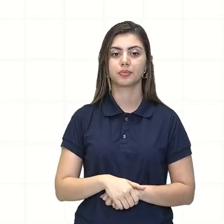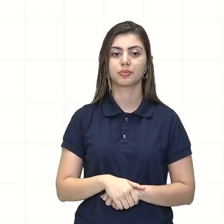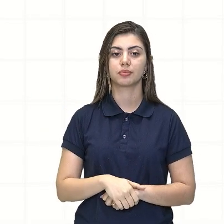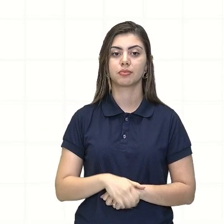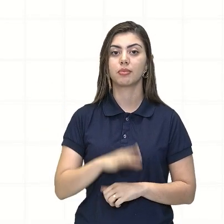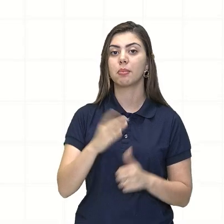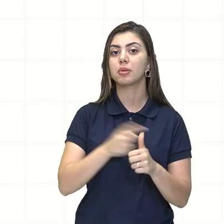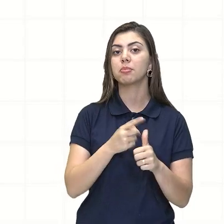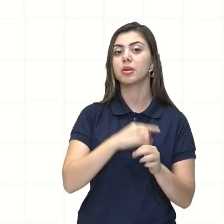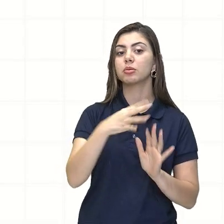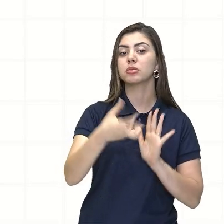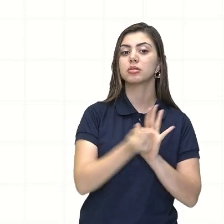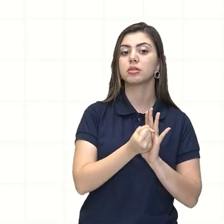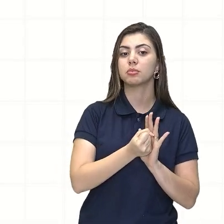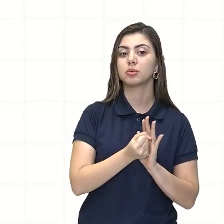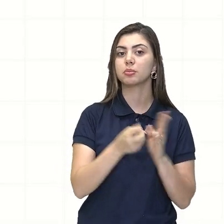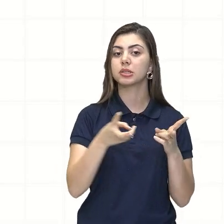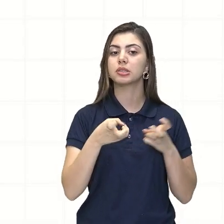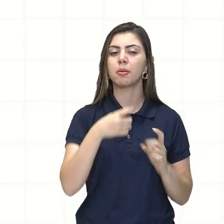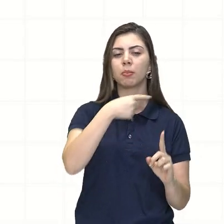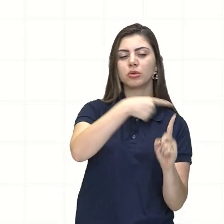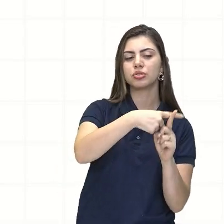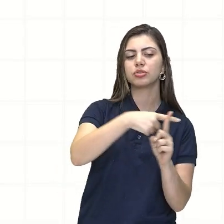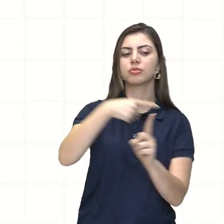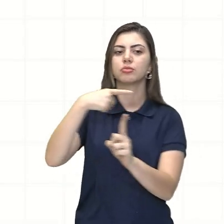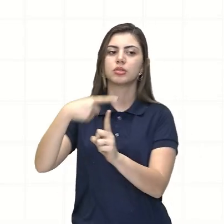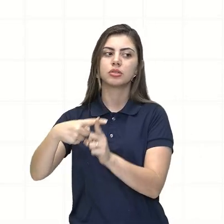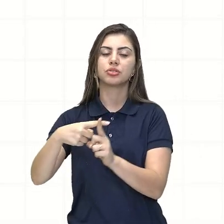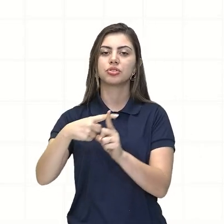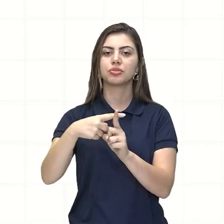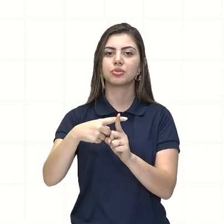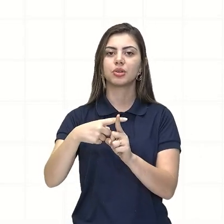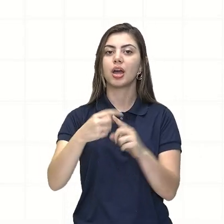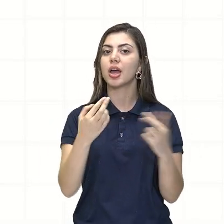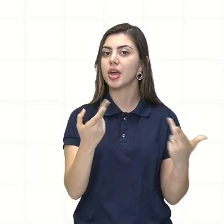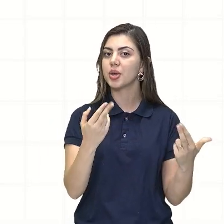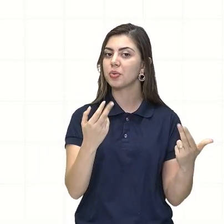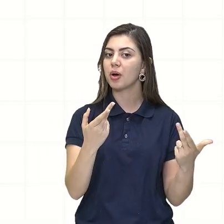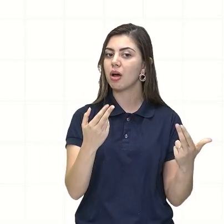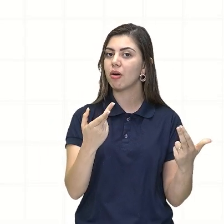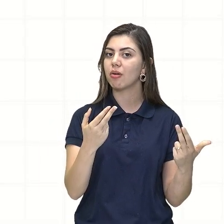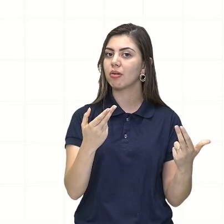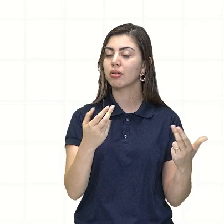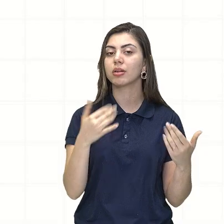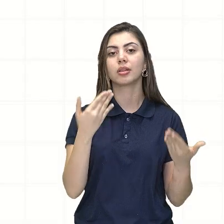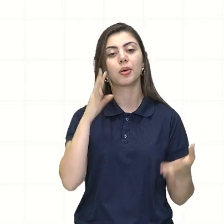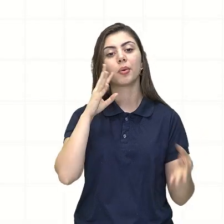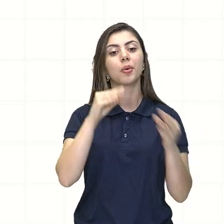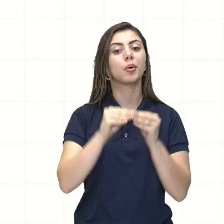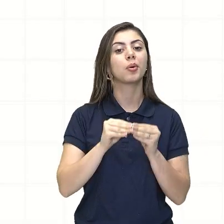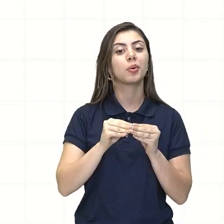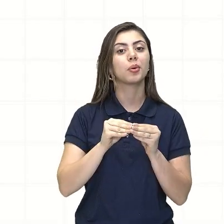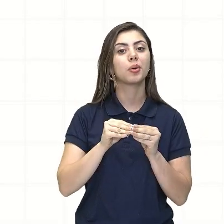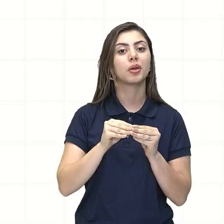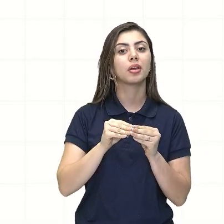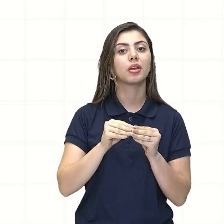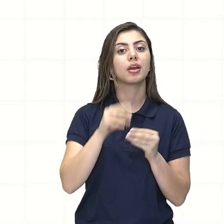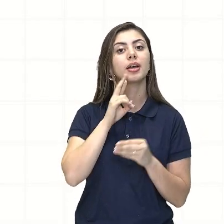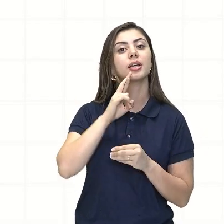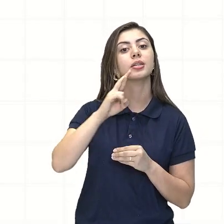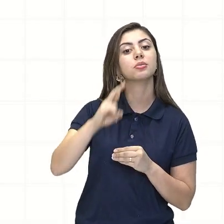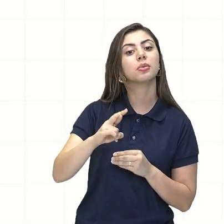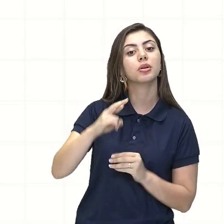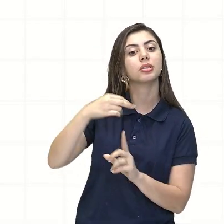Jogo de sinal. Vamos ver os sinais dos números. Um é mais e o outro é mais. Sinais iguais. Se